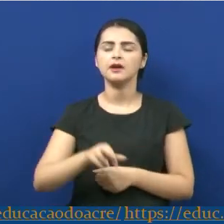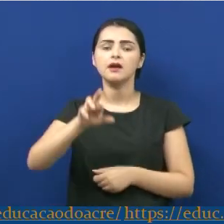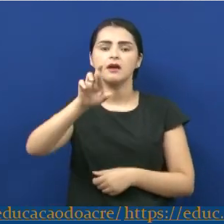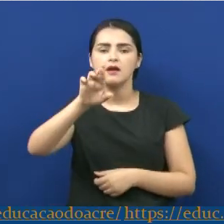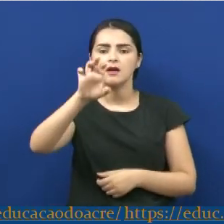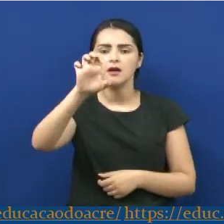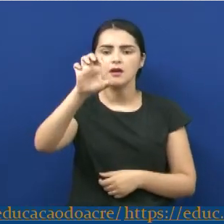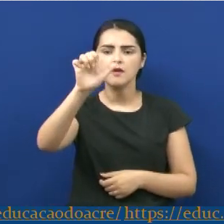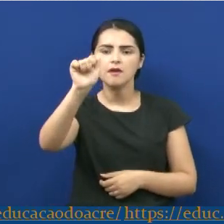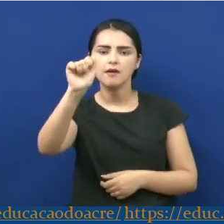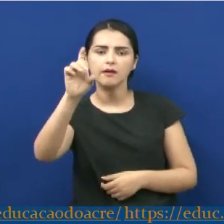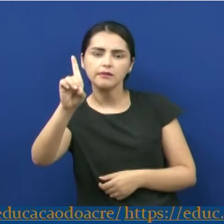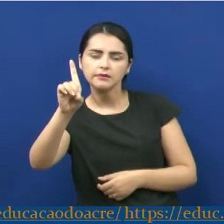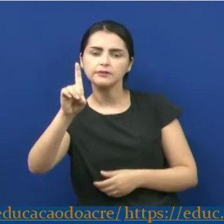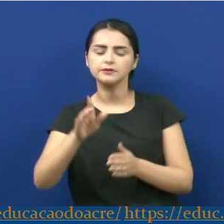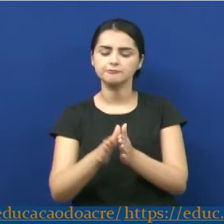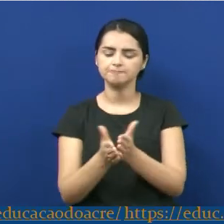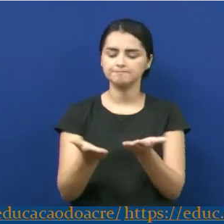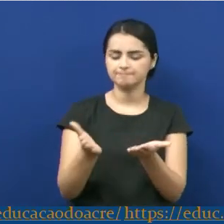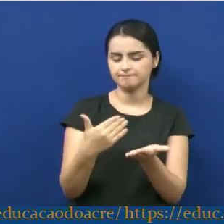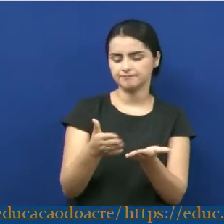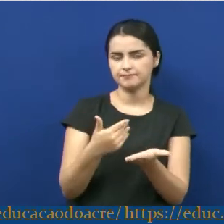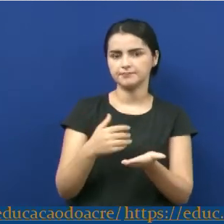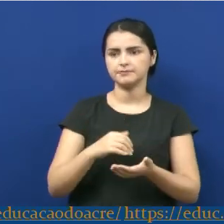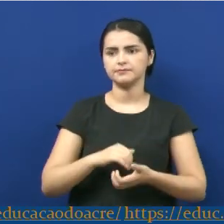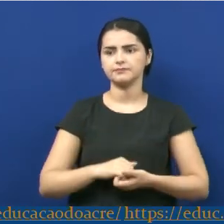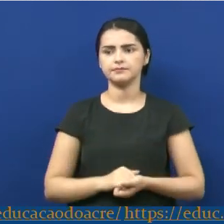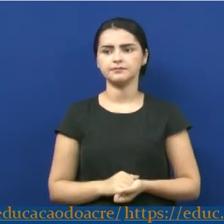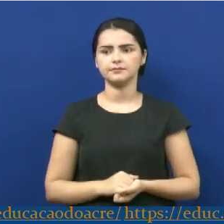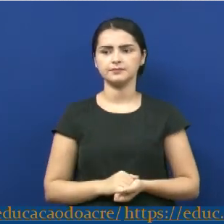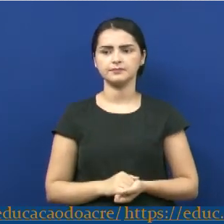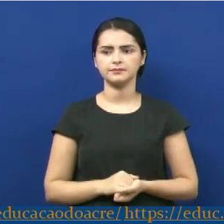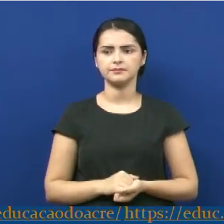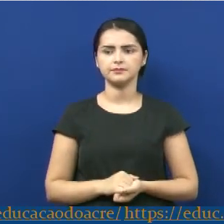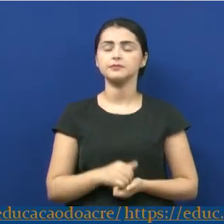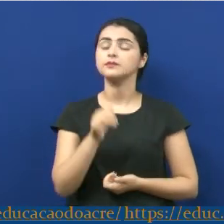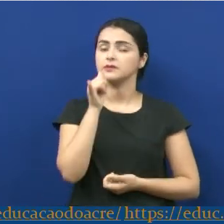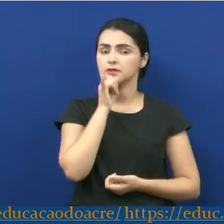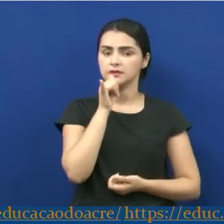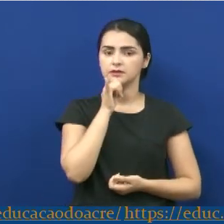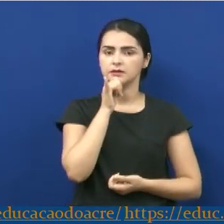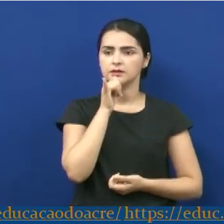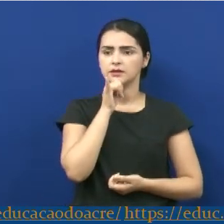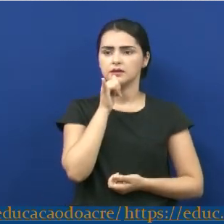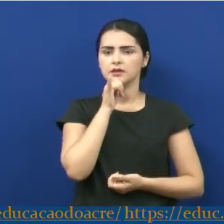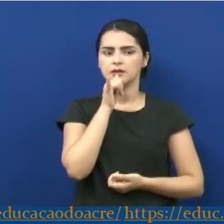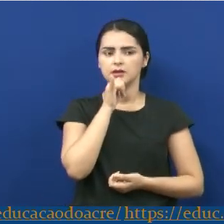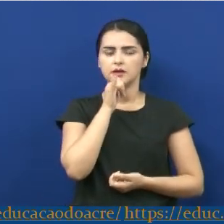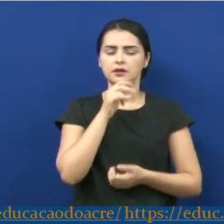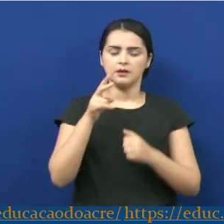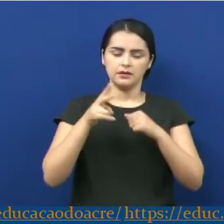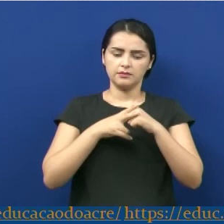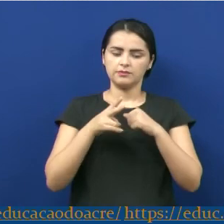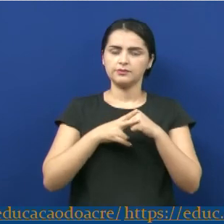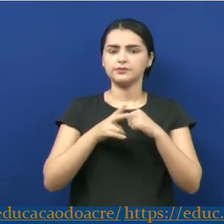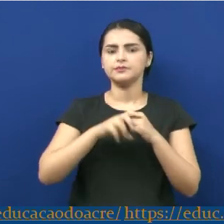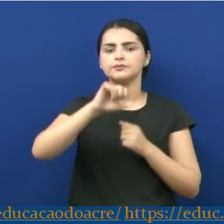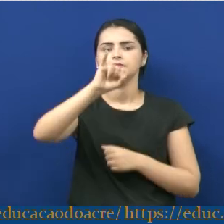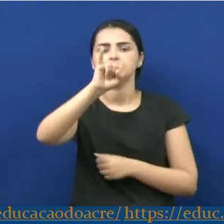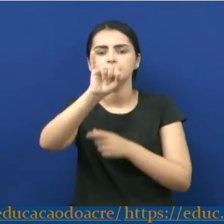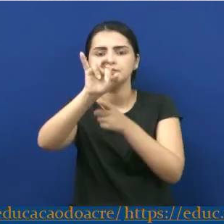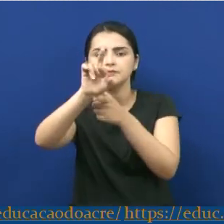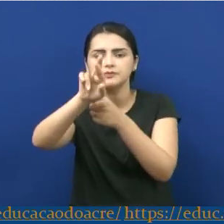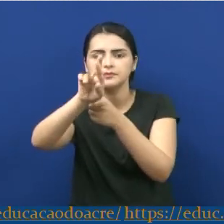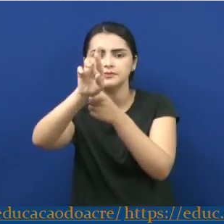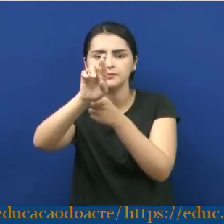an interesting book last week. Então, ficam os exemplos dos nossos verbos irregulares. Gente, última